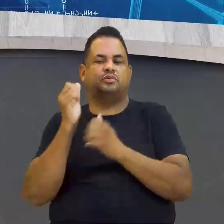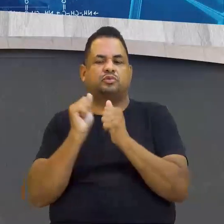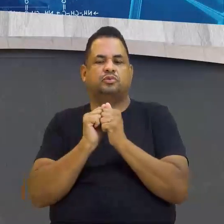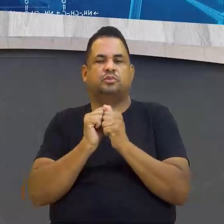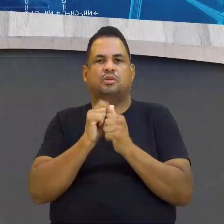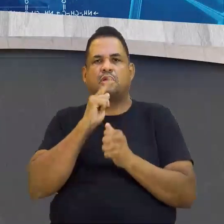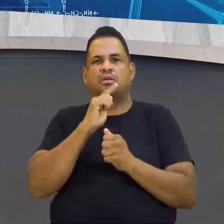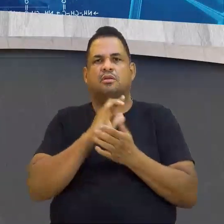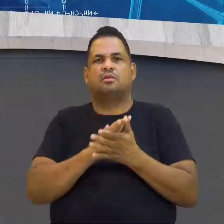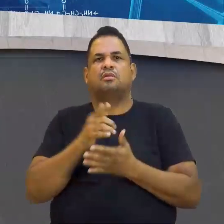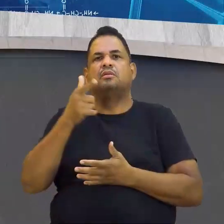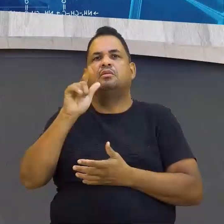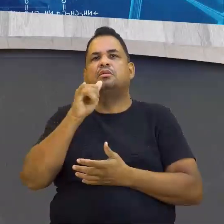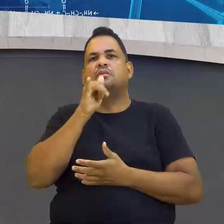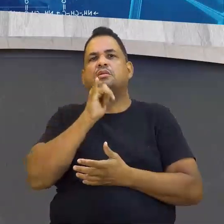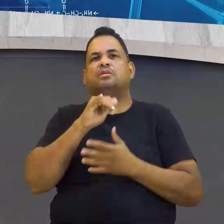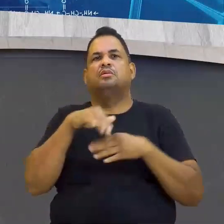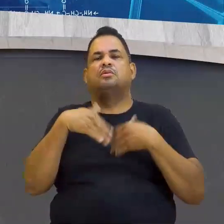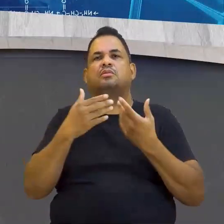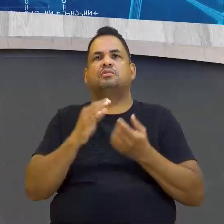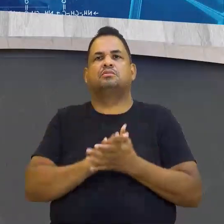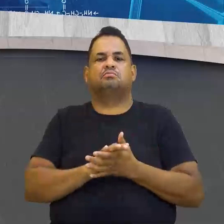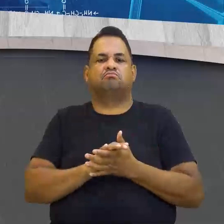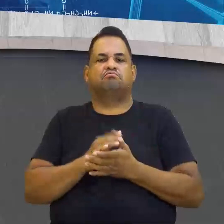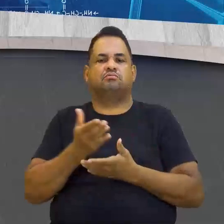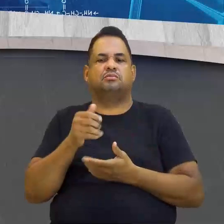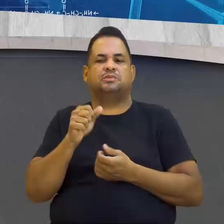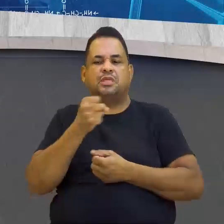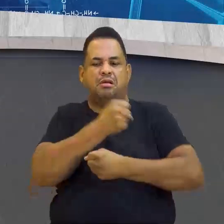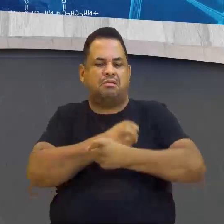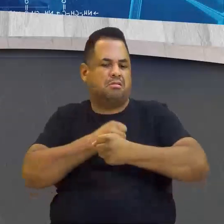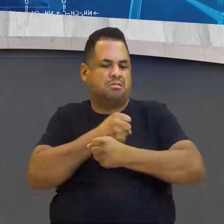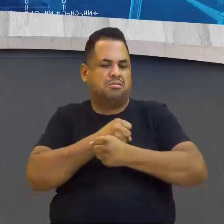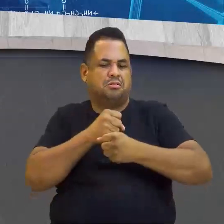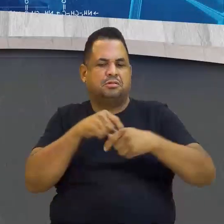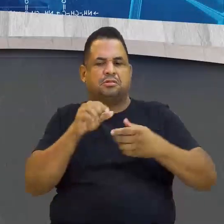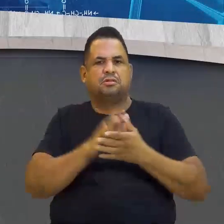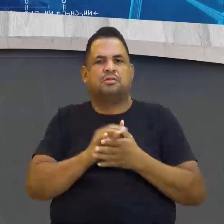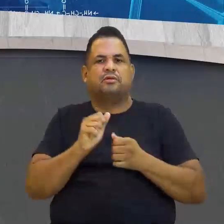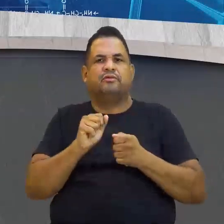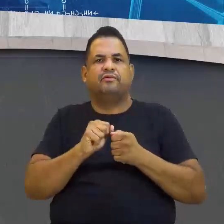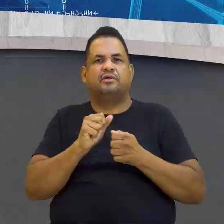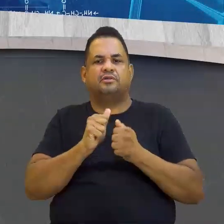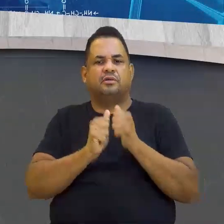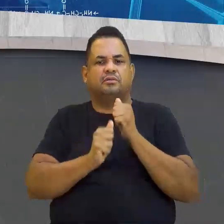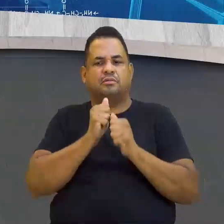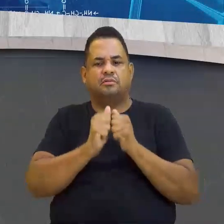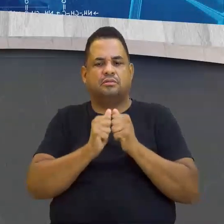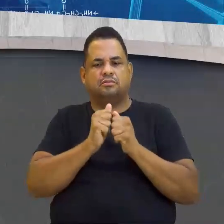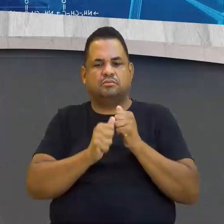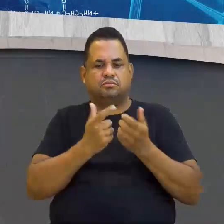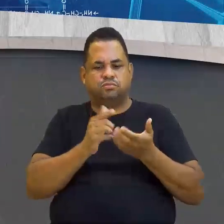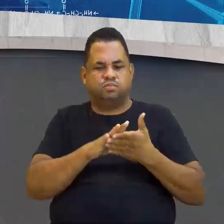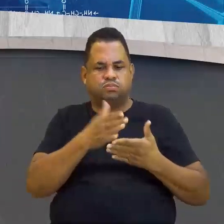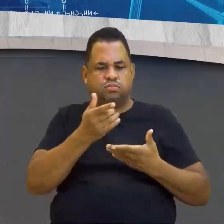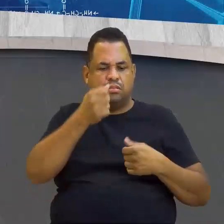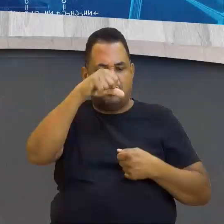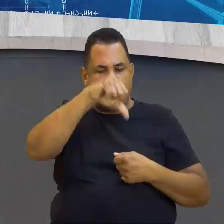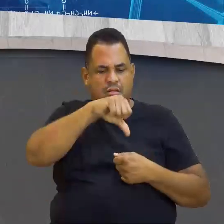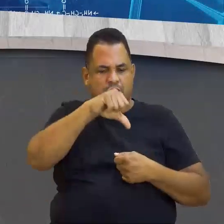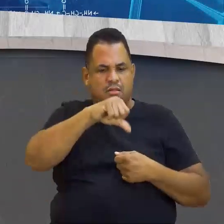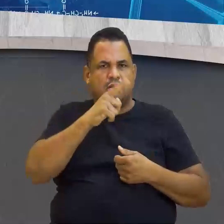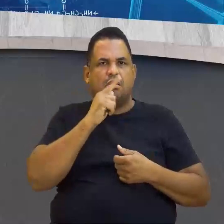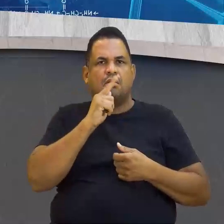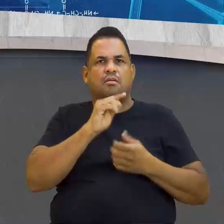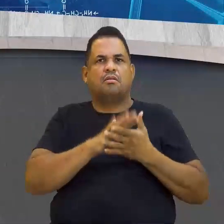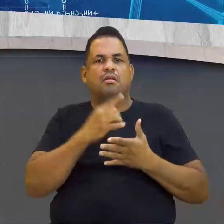Outro exemplo disso é quando a sua mãe está cozinhando. Vamos lá, preparou o arroz, fritou o arroz, colocou água, ela vai colocar o quê? O